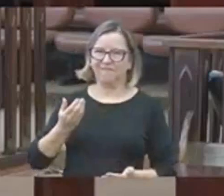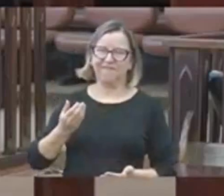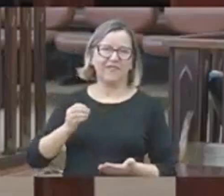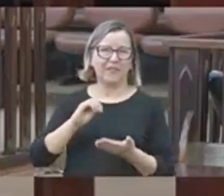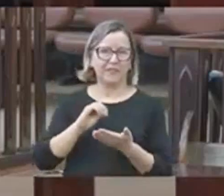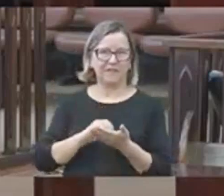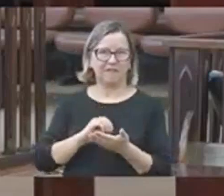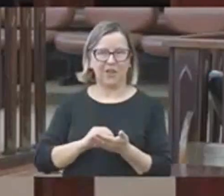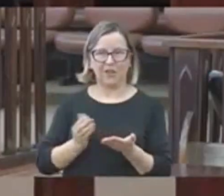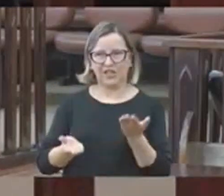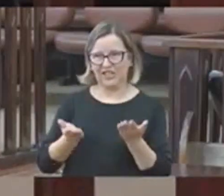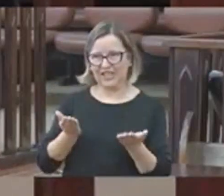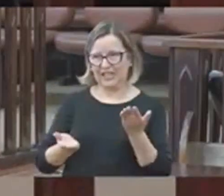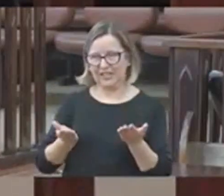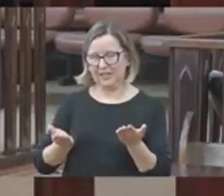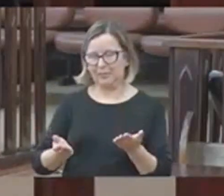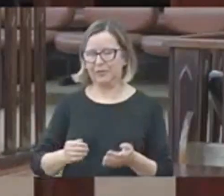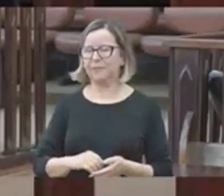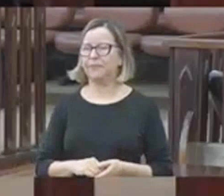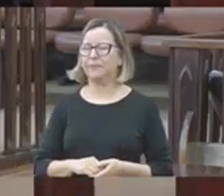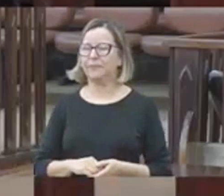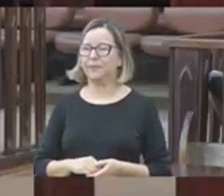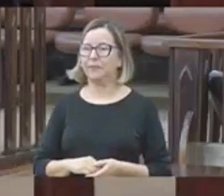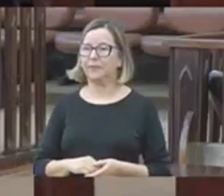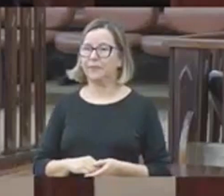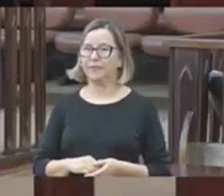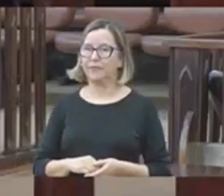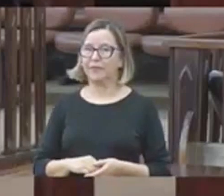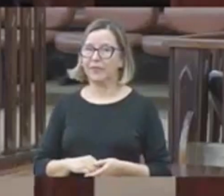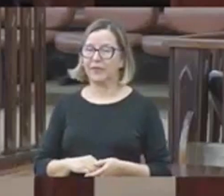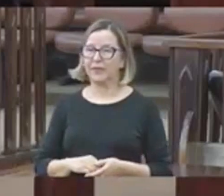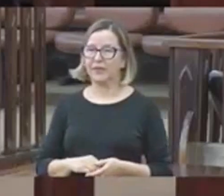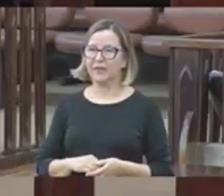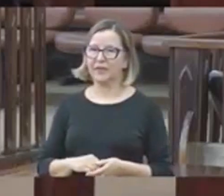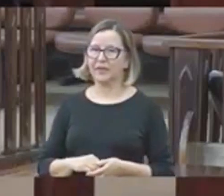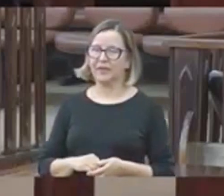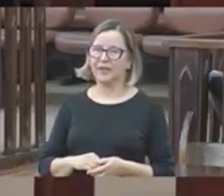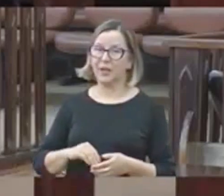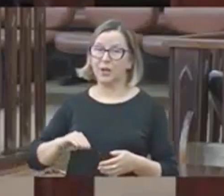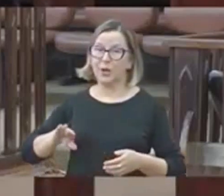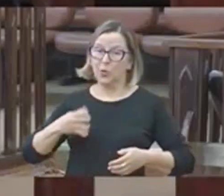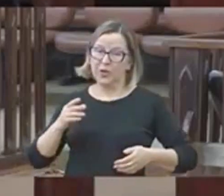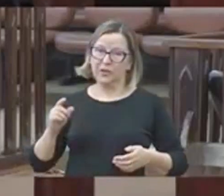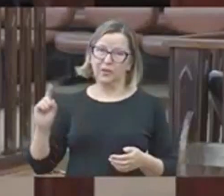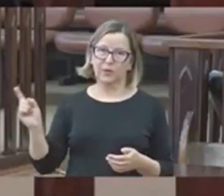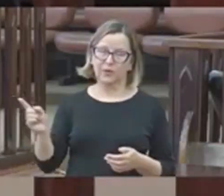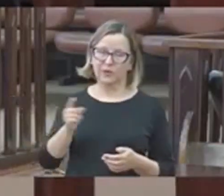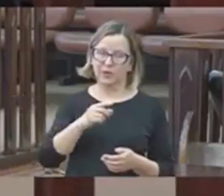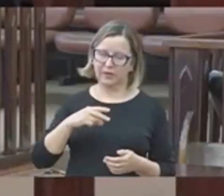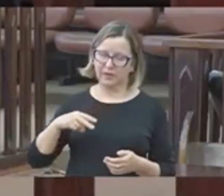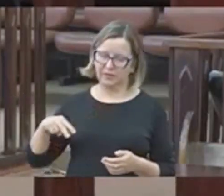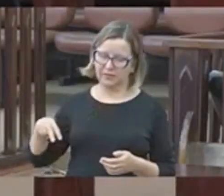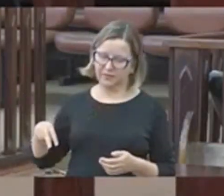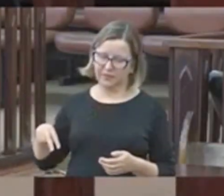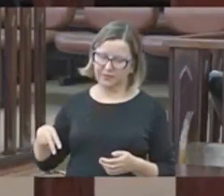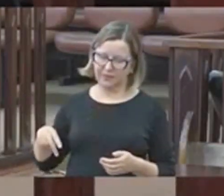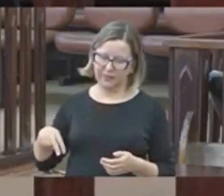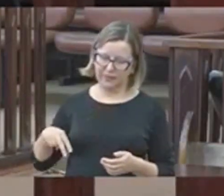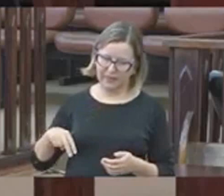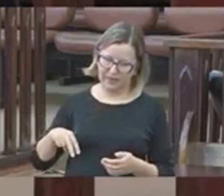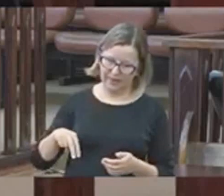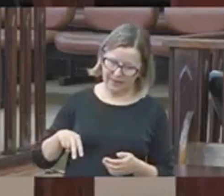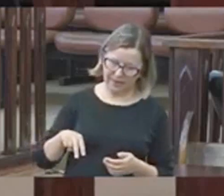Quando nós estamos andando, nós só saímos do lugar porque há um